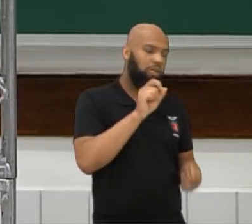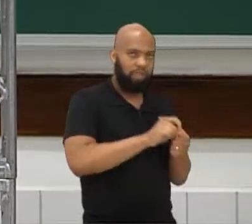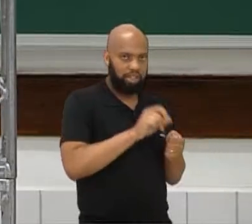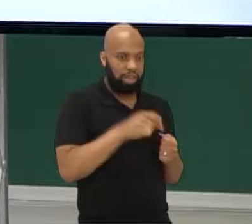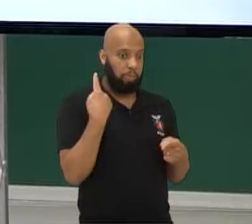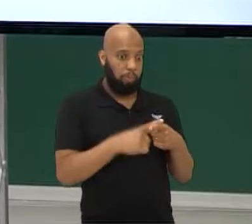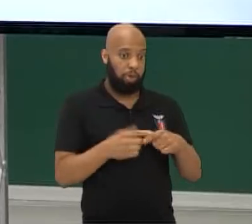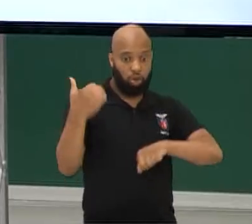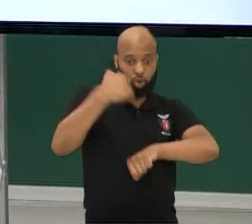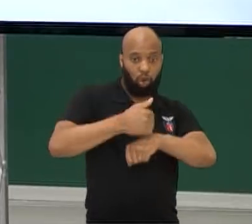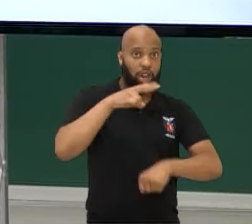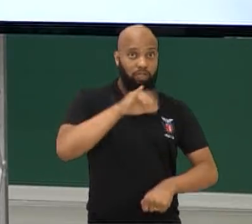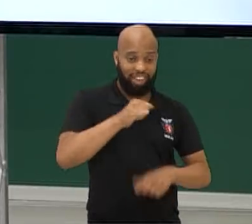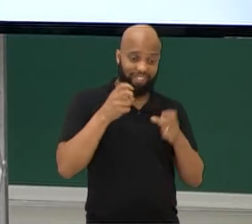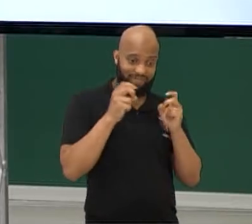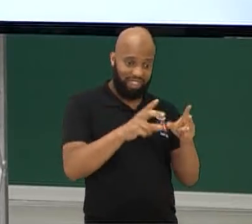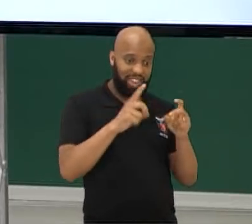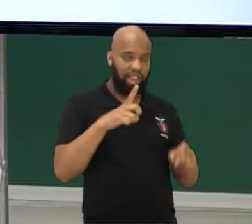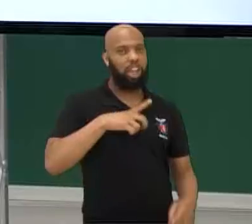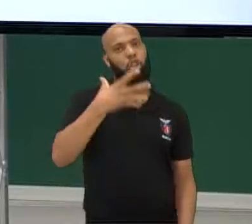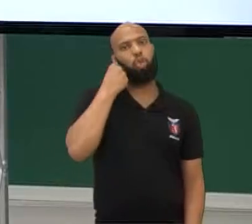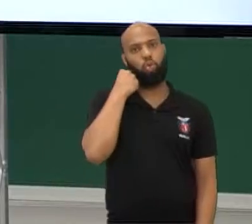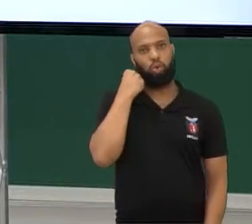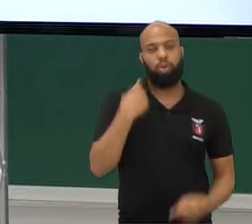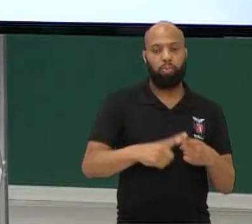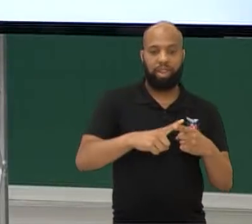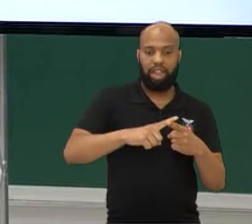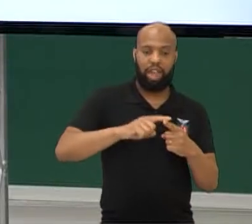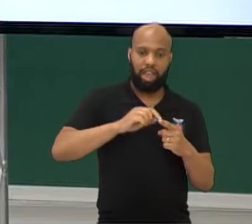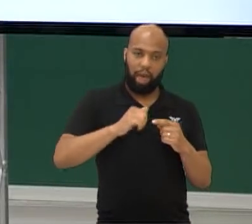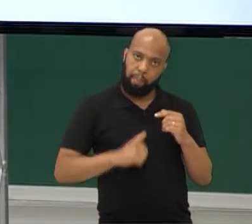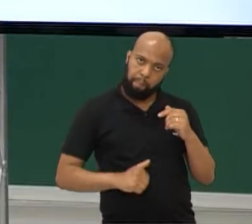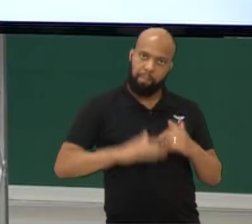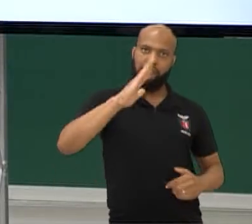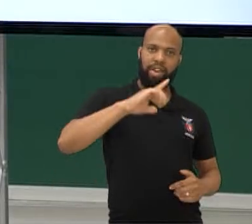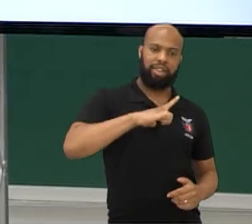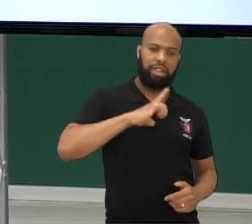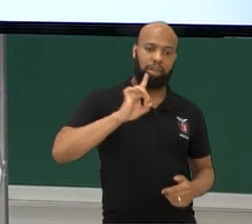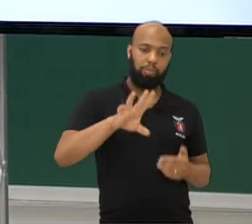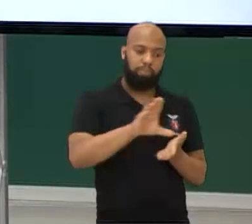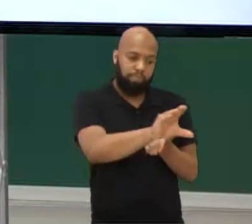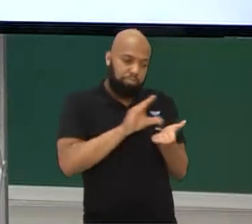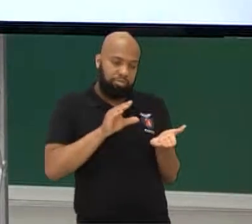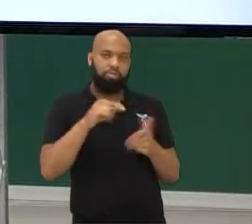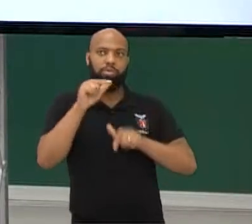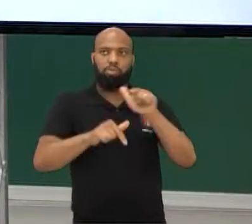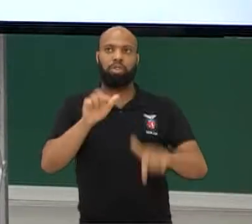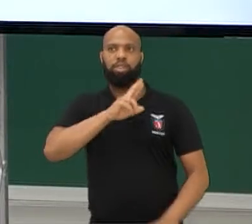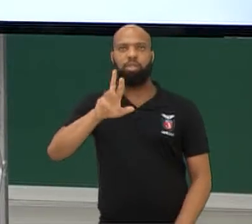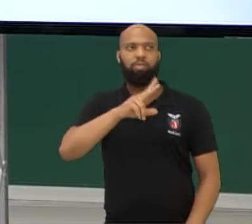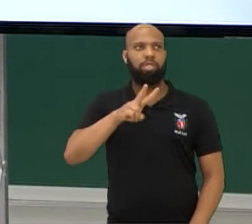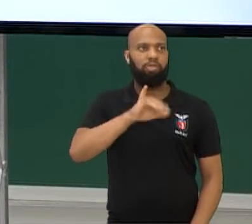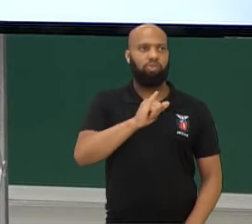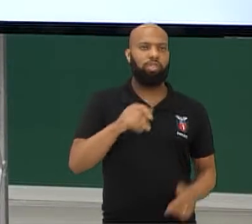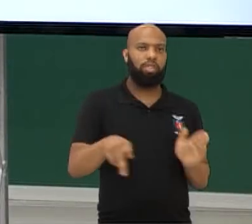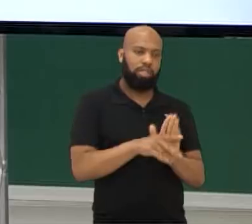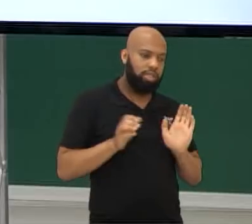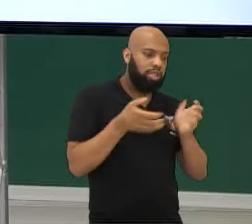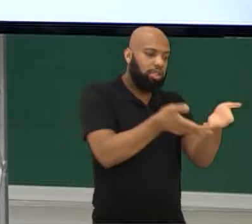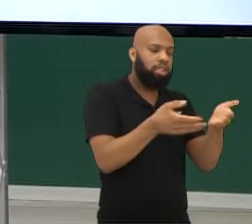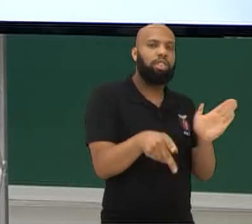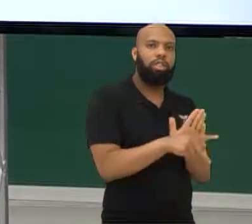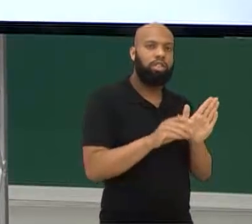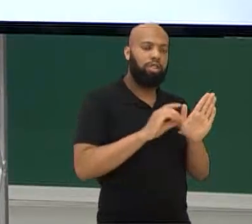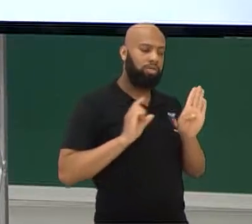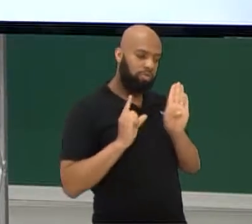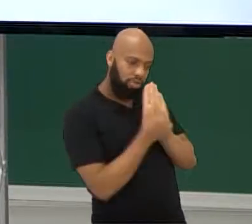trabalho. E essa exploração, esse valor a mais, que não vem para o trabalhador e vai para a classe burguesa, ele